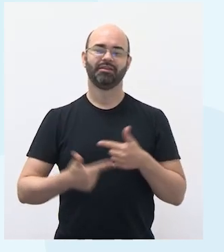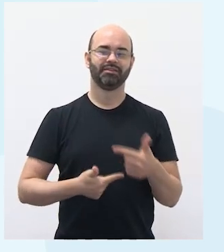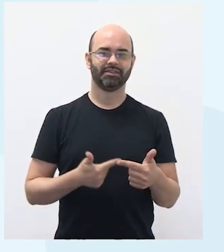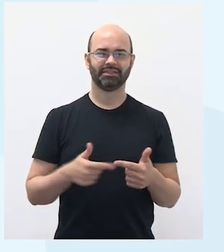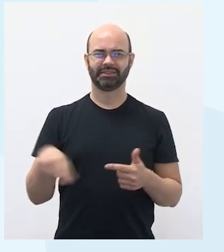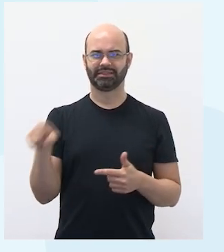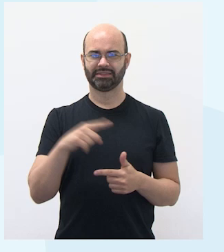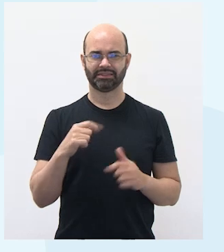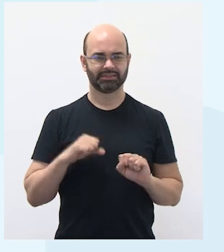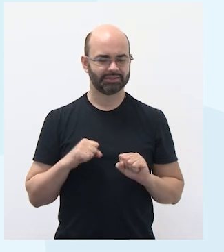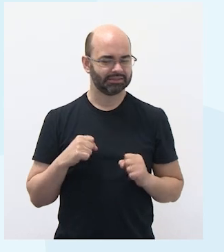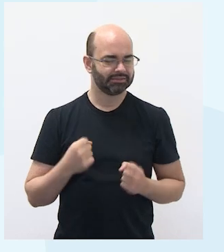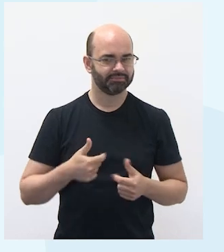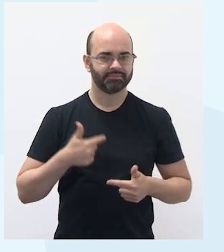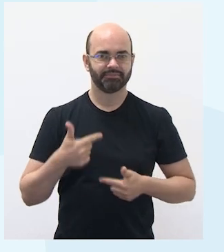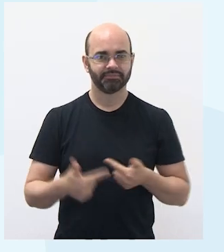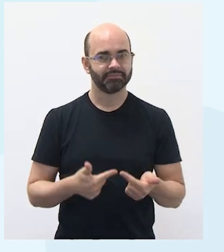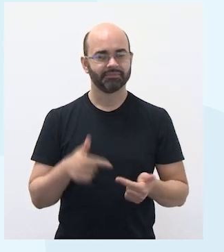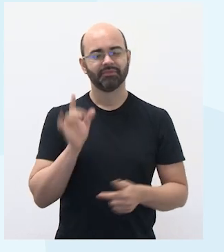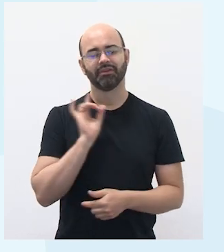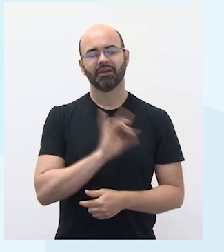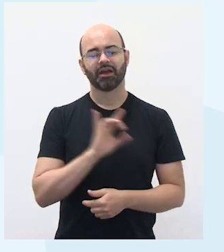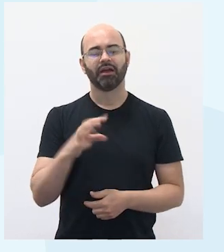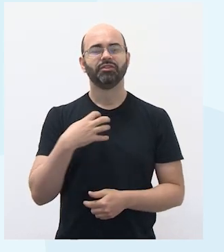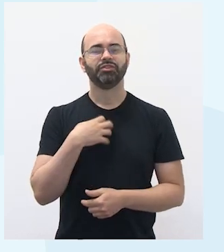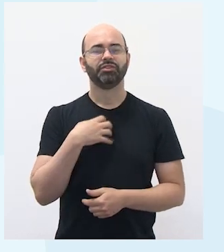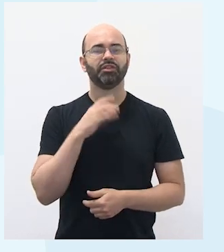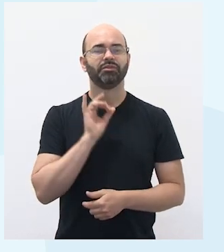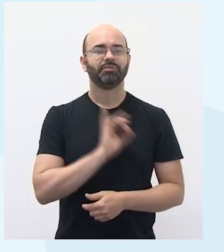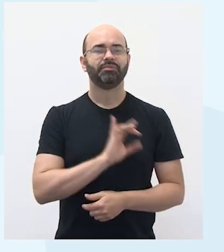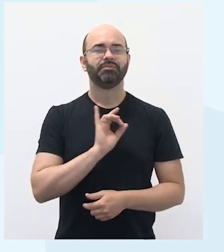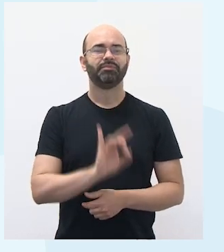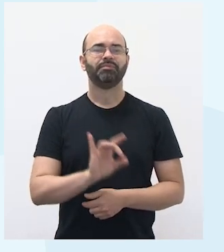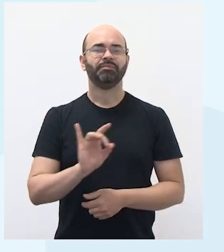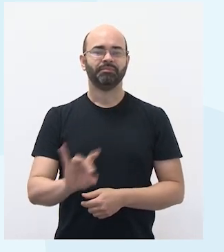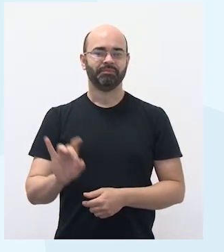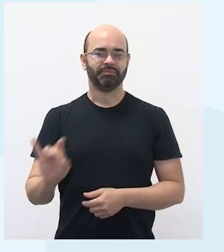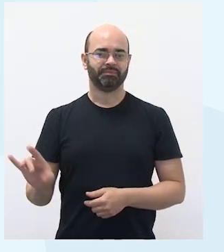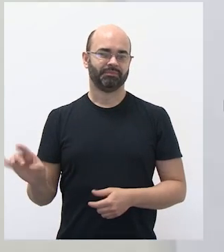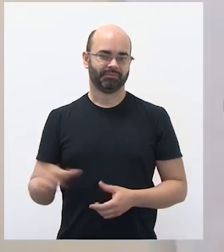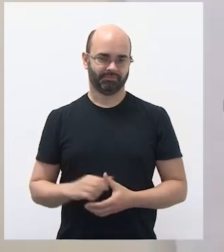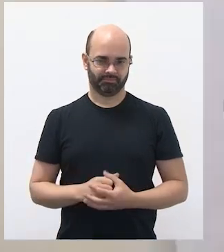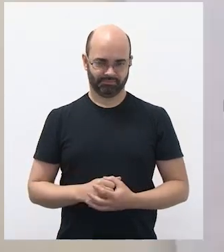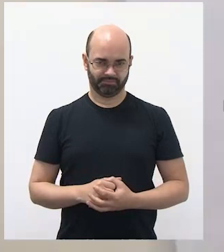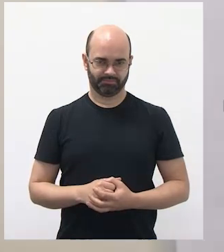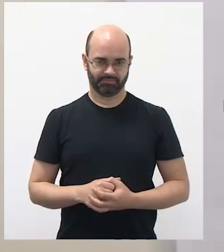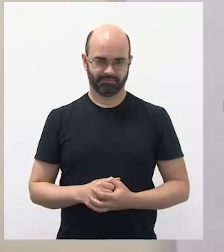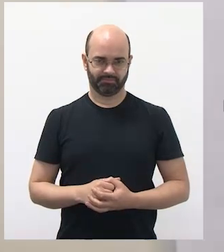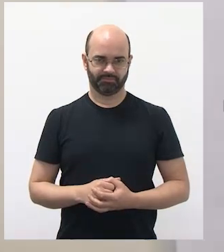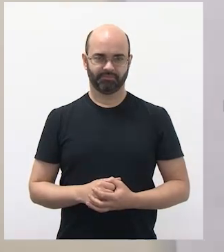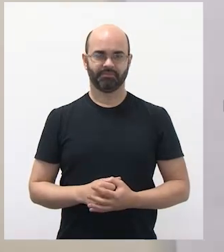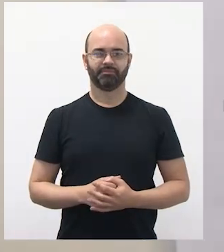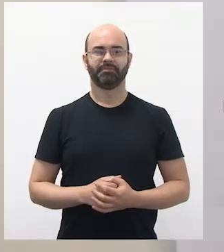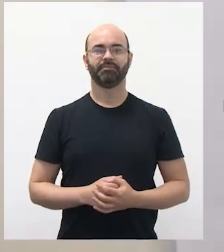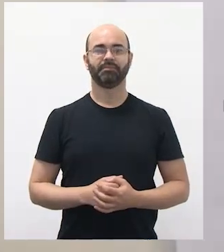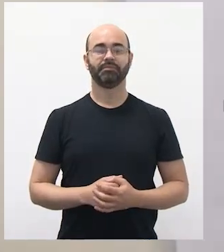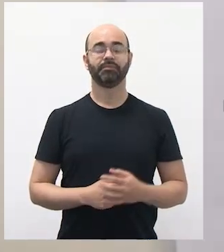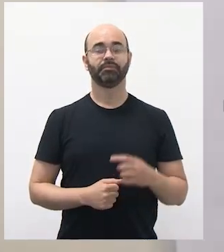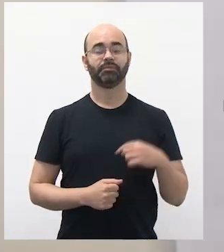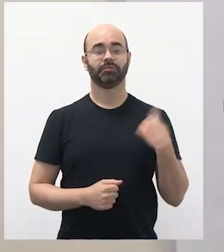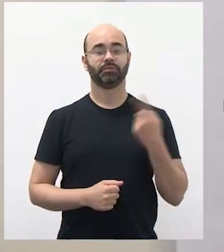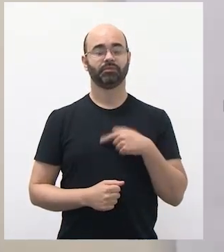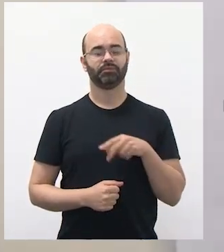si, né? E cada um tem a sua característica. E é importante, neste momento, a gente olhar o preconceito